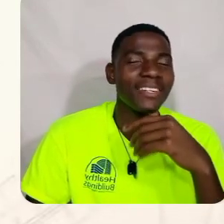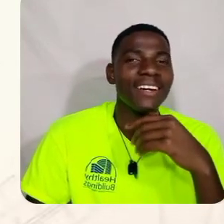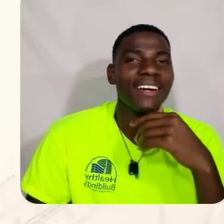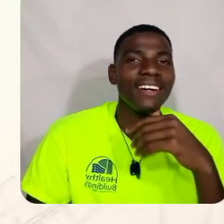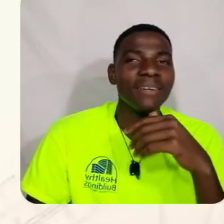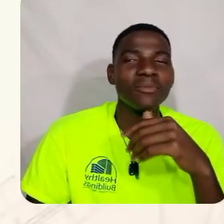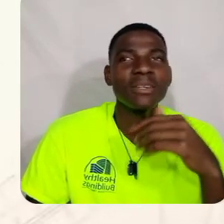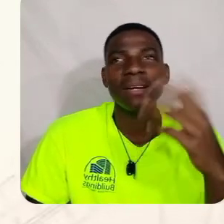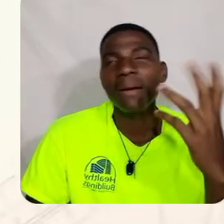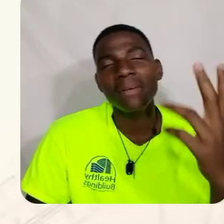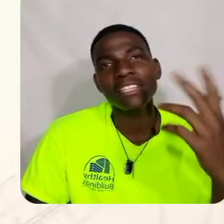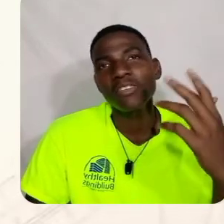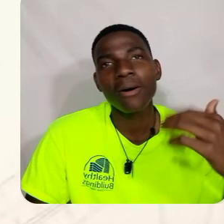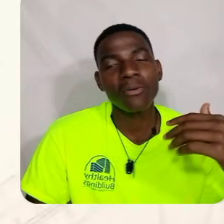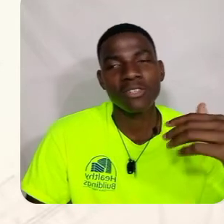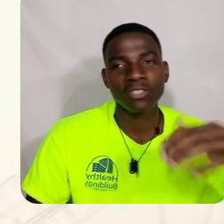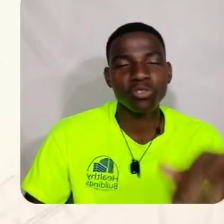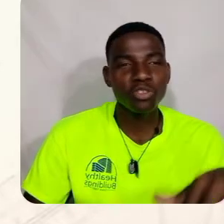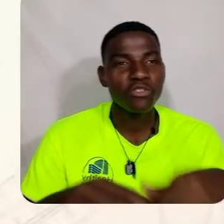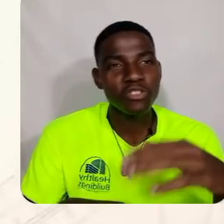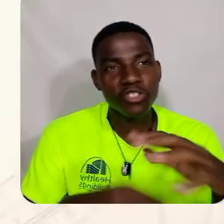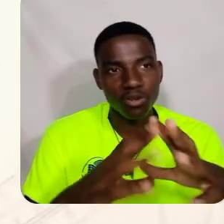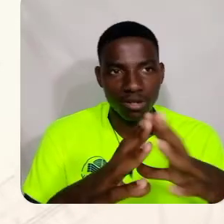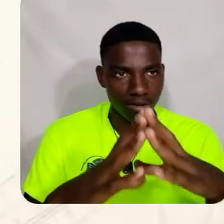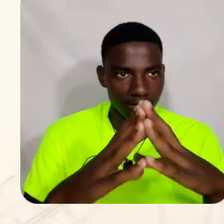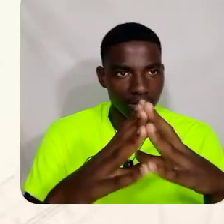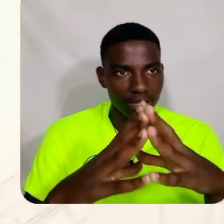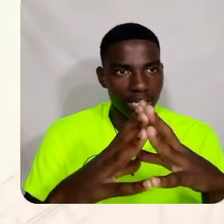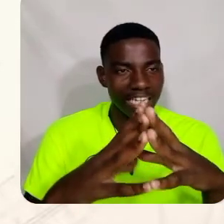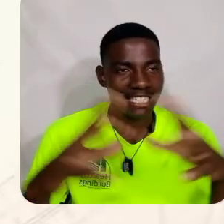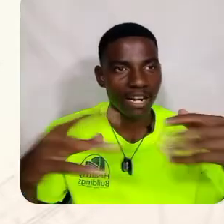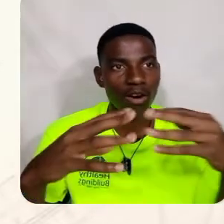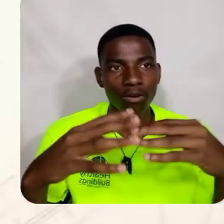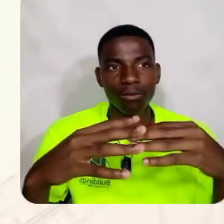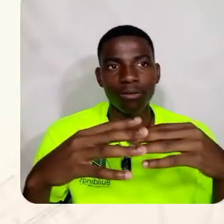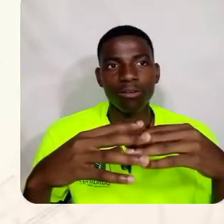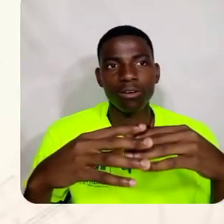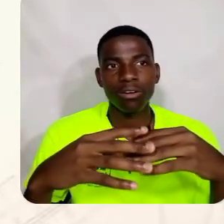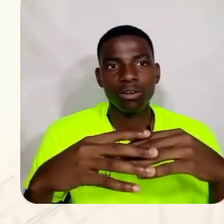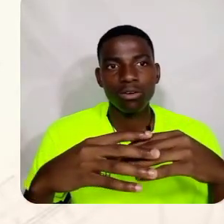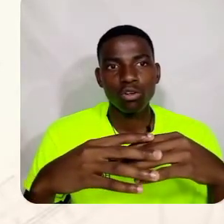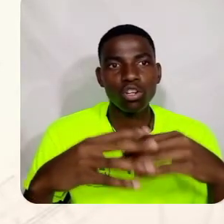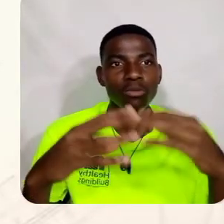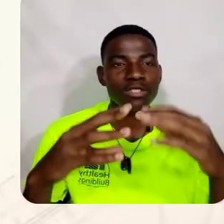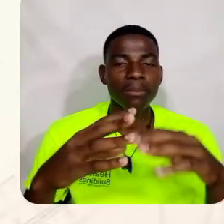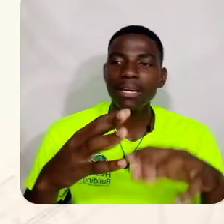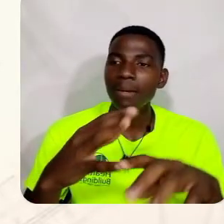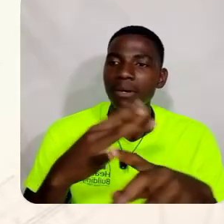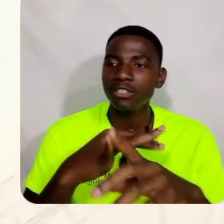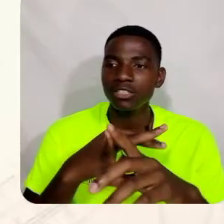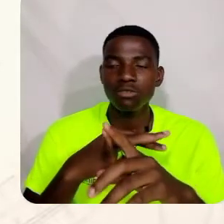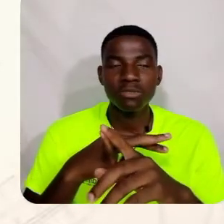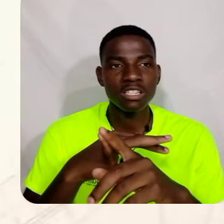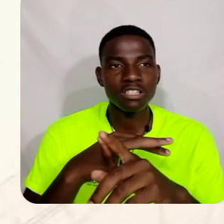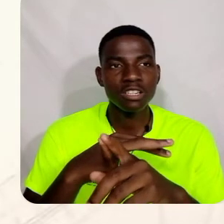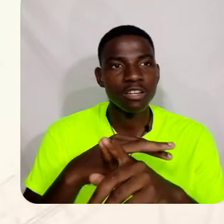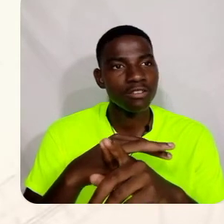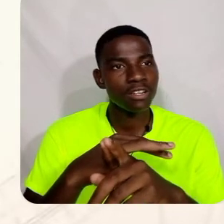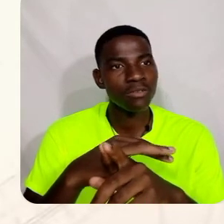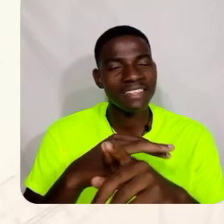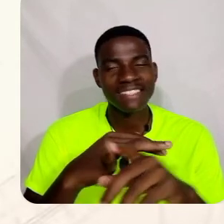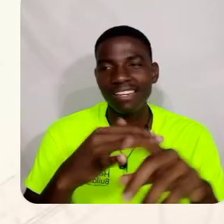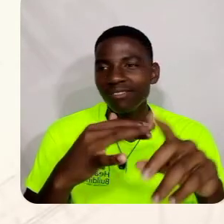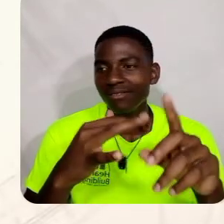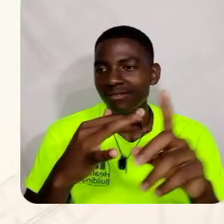ponto. Em Moçambique apenas tem uma coisa. Tudo funciona. Em geral, todo Moçambique apenas tem um Ministério